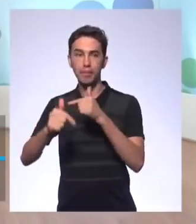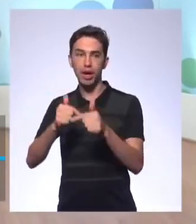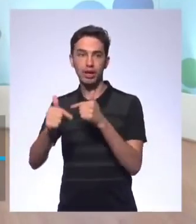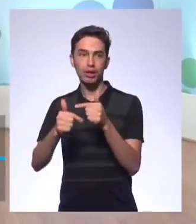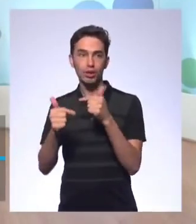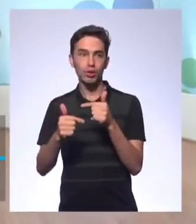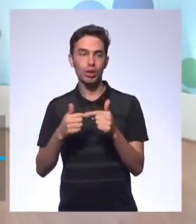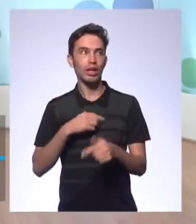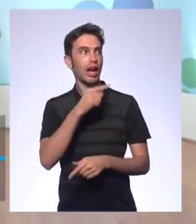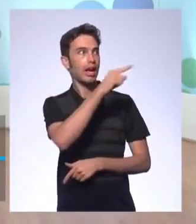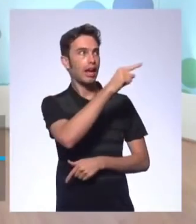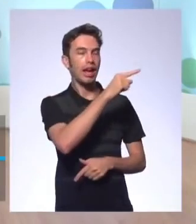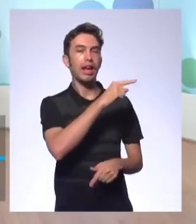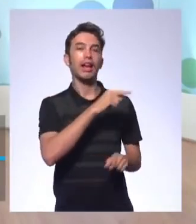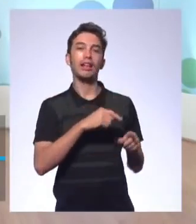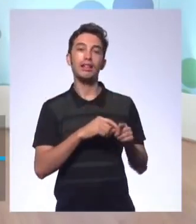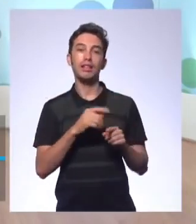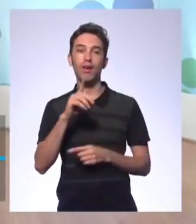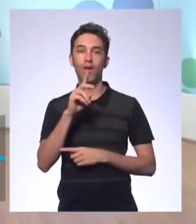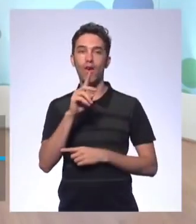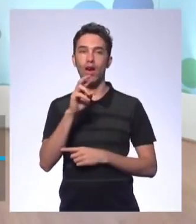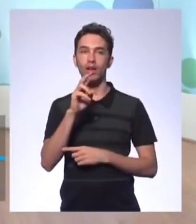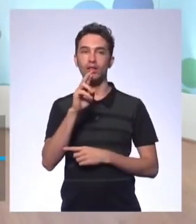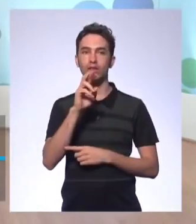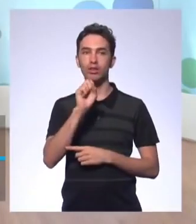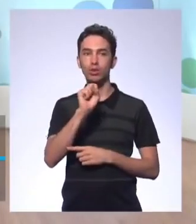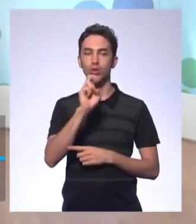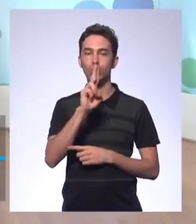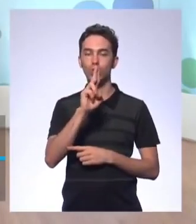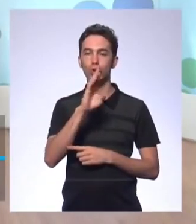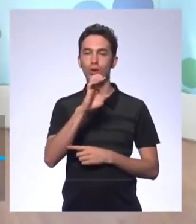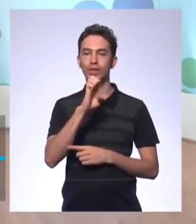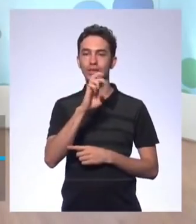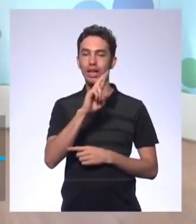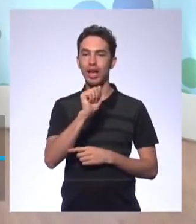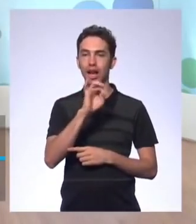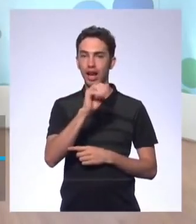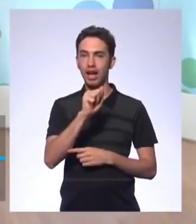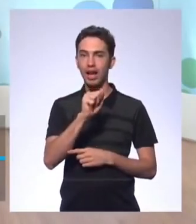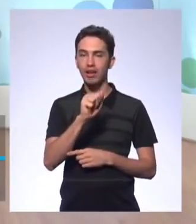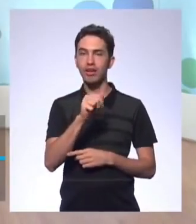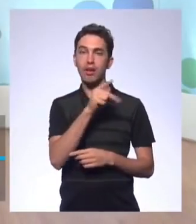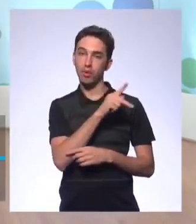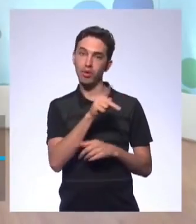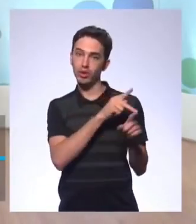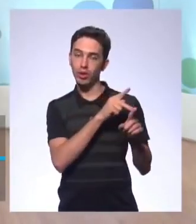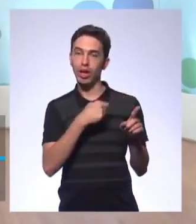vassala. Certo? Ficou claro? Ficou. Por que eu sou a suzerana? Porque você é o